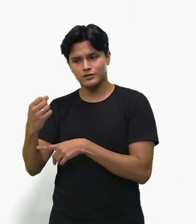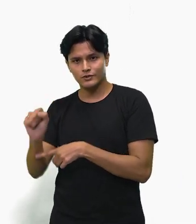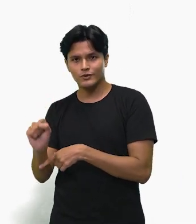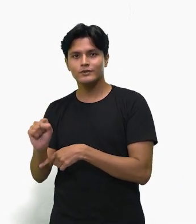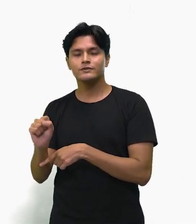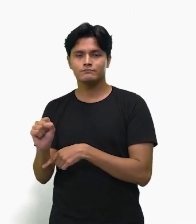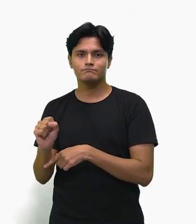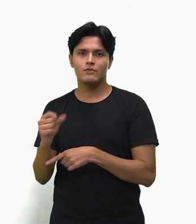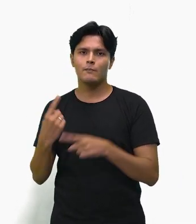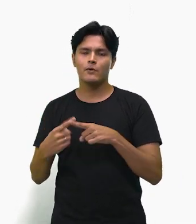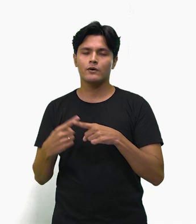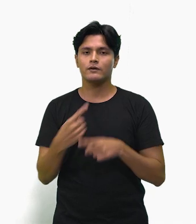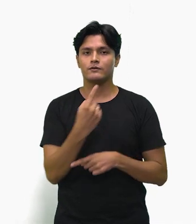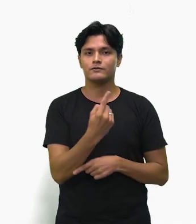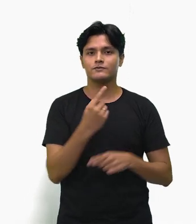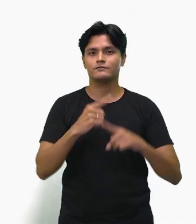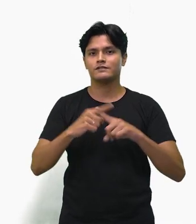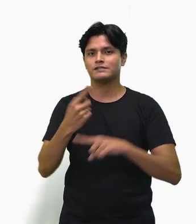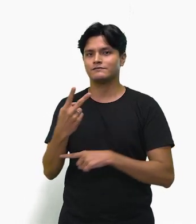28 é 28.